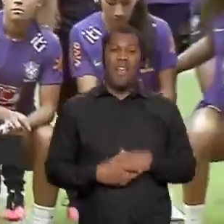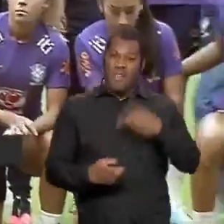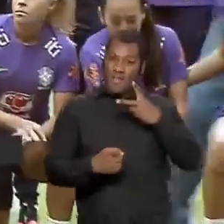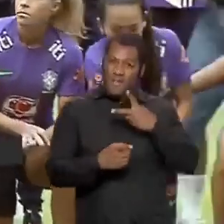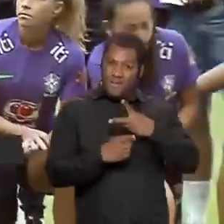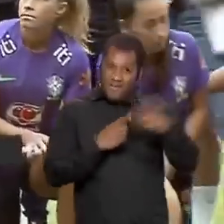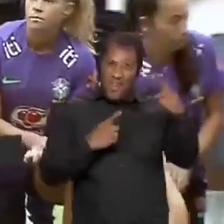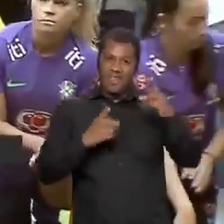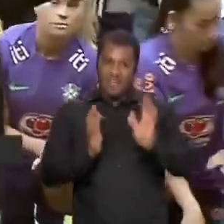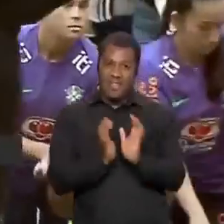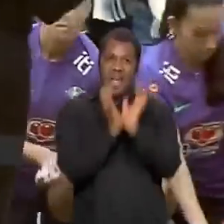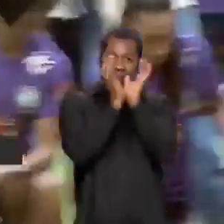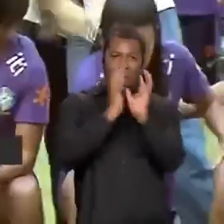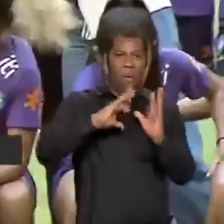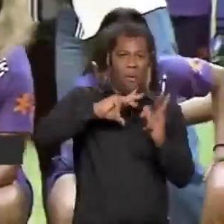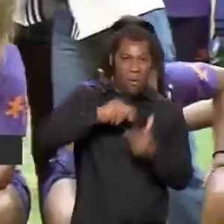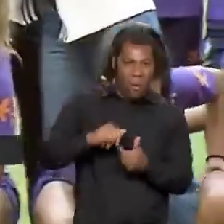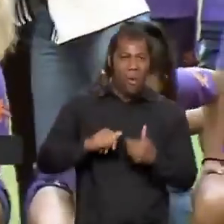o Brasil.